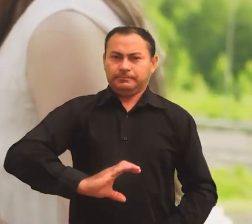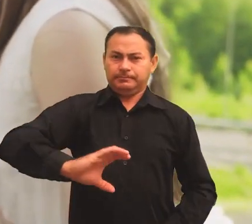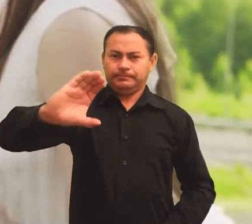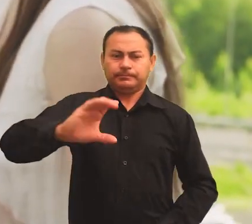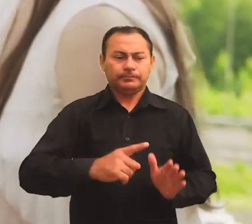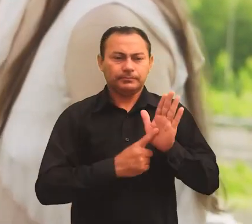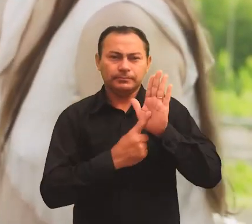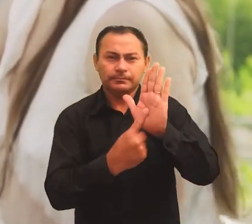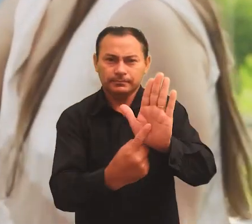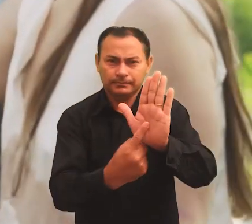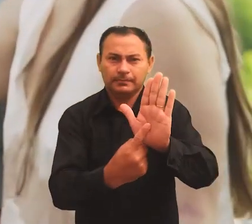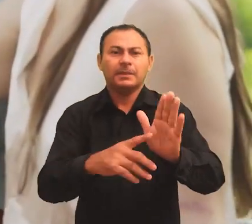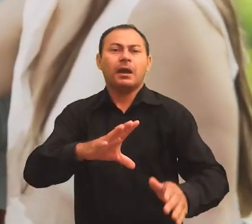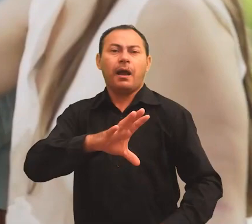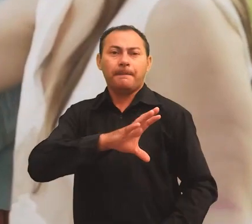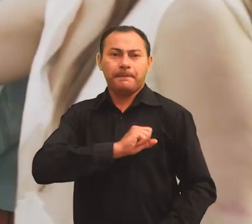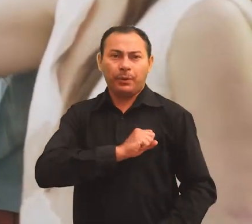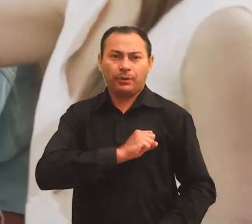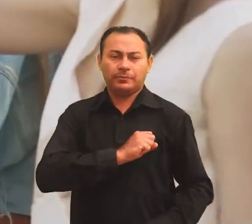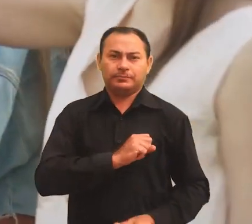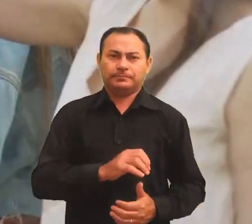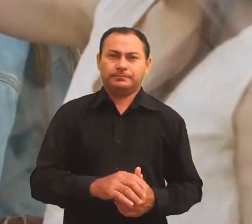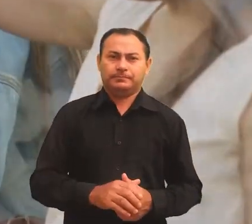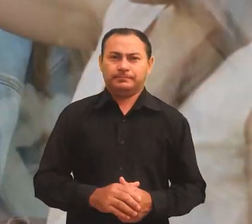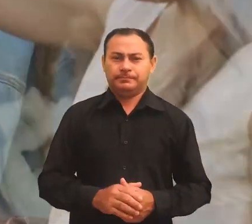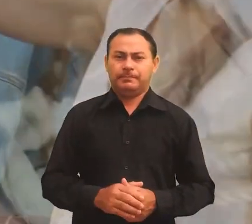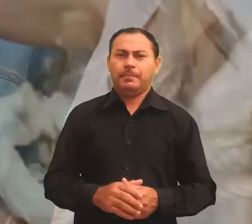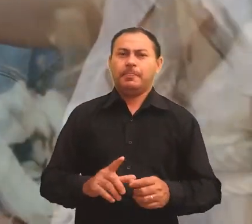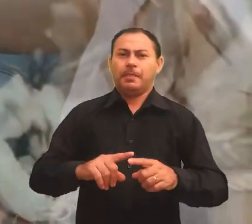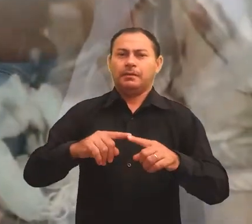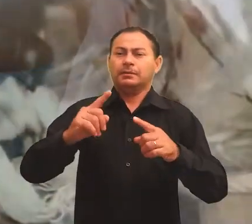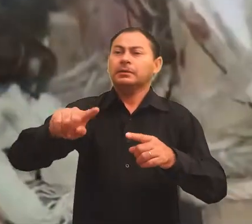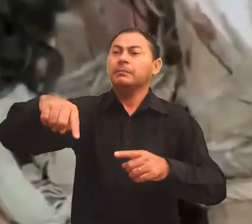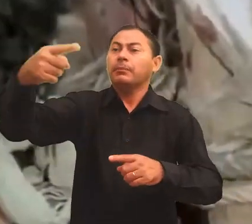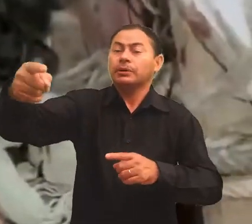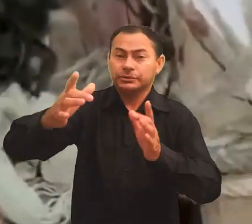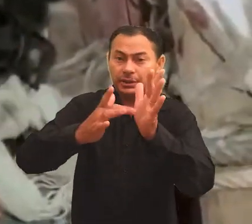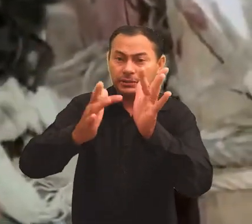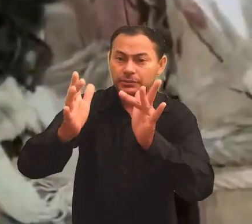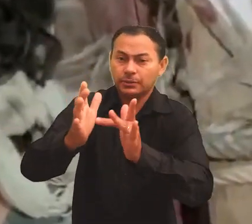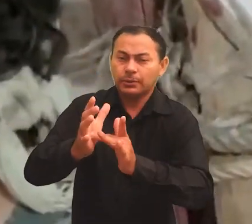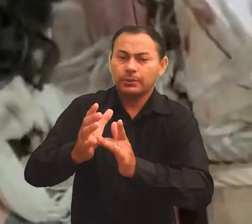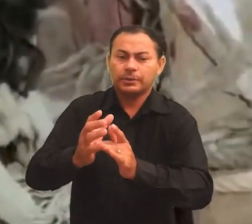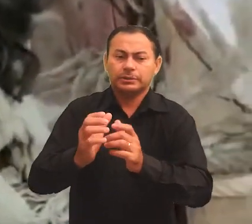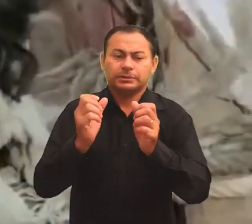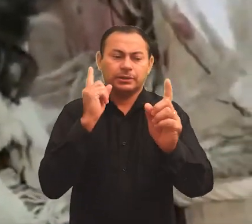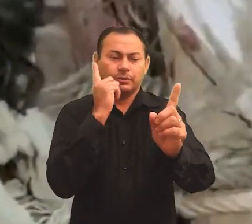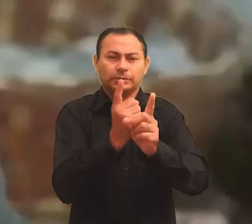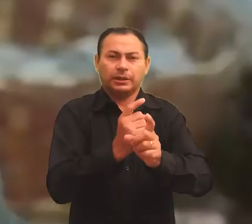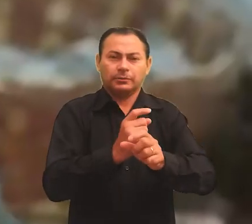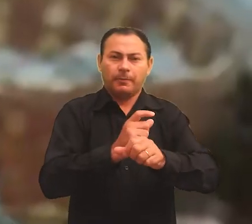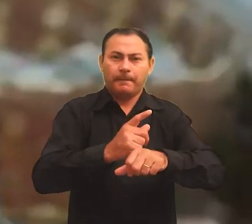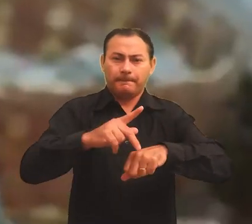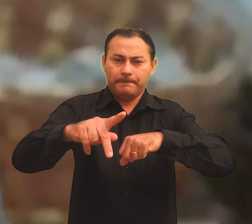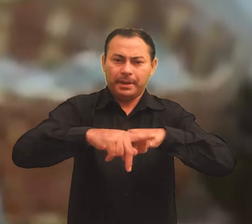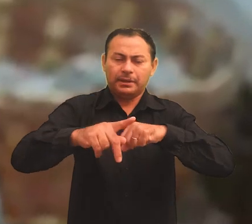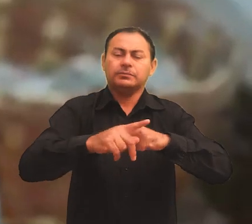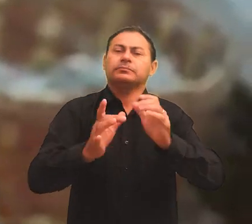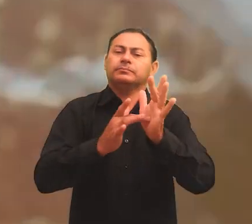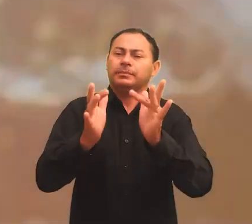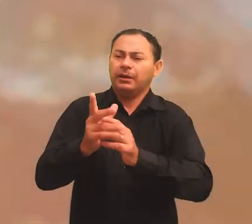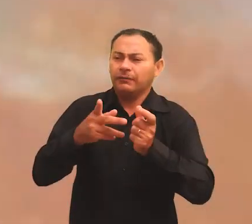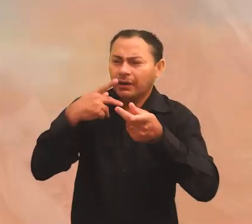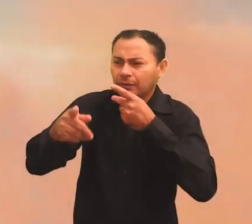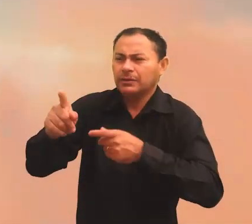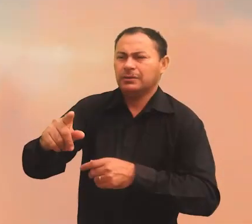uma grande demonstração de amor. Mais tarde, quando Jesus e Pedro se encontraram outra vez, Jesus